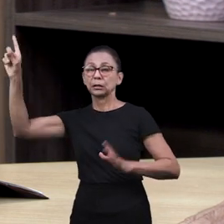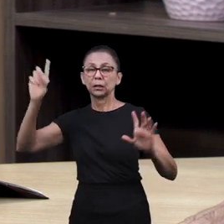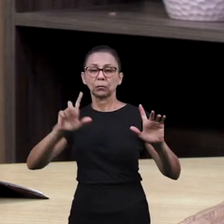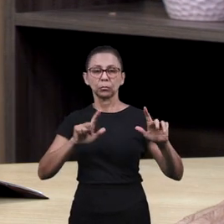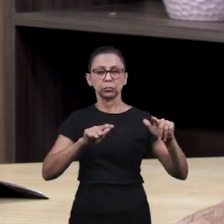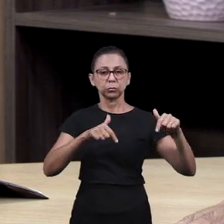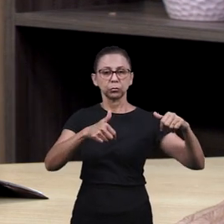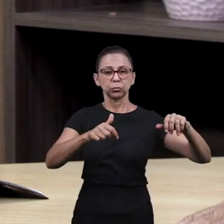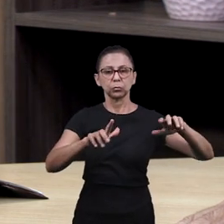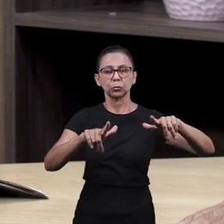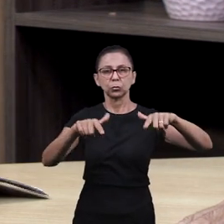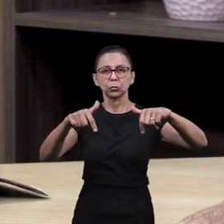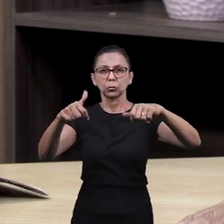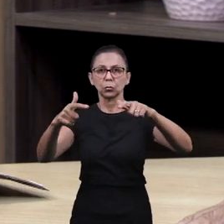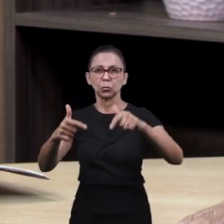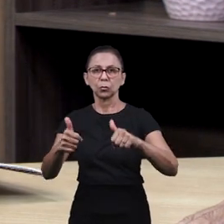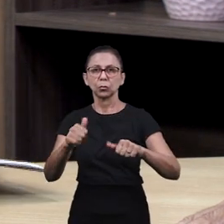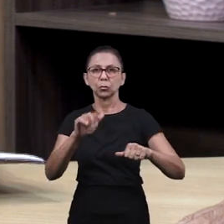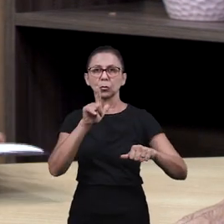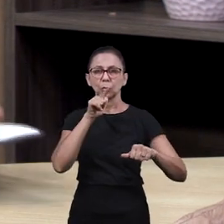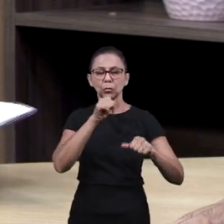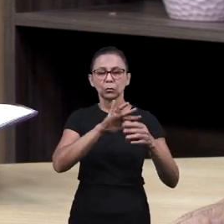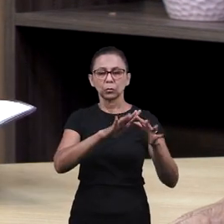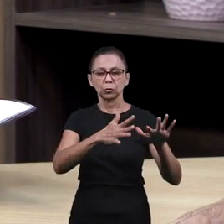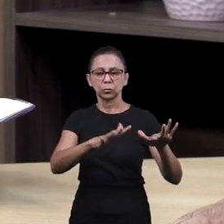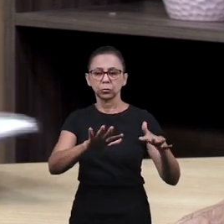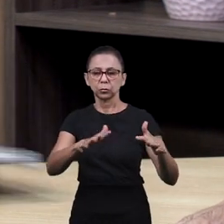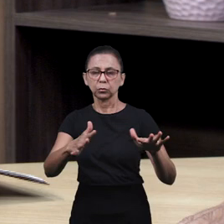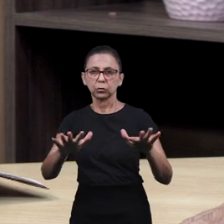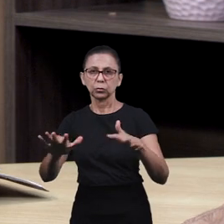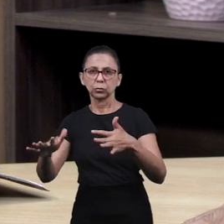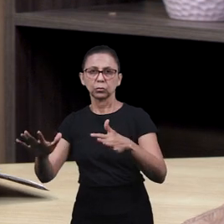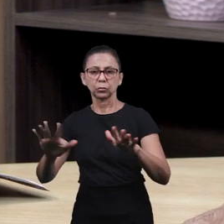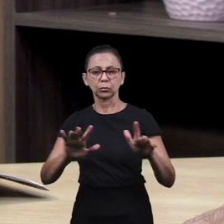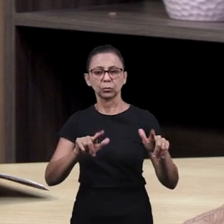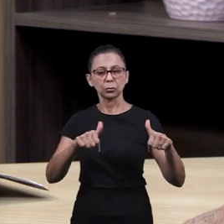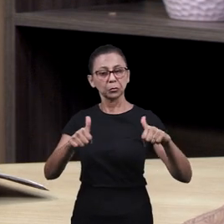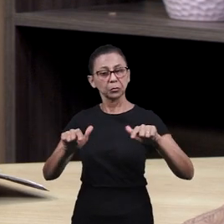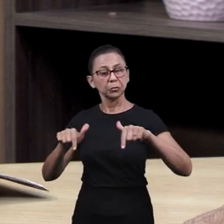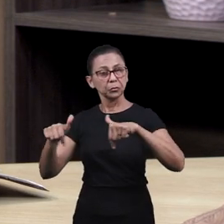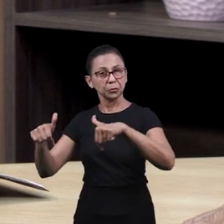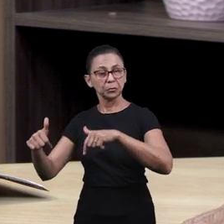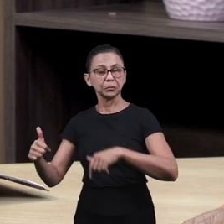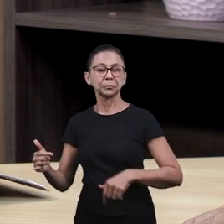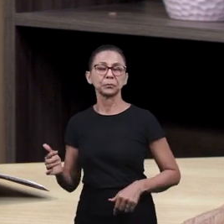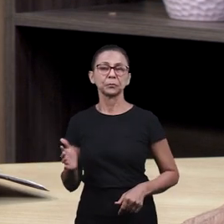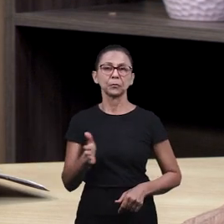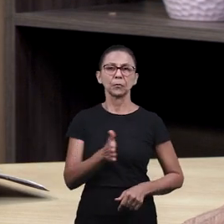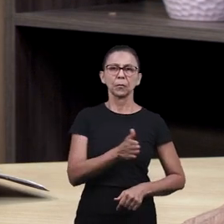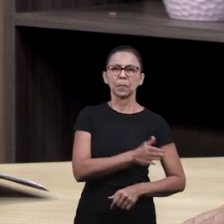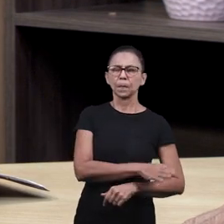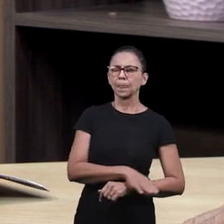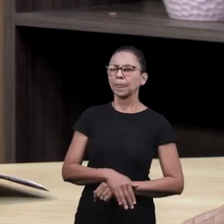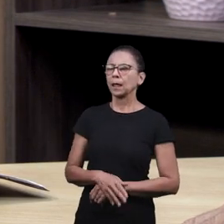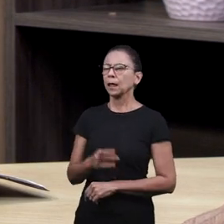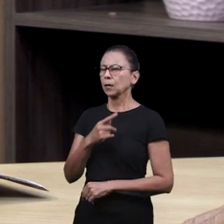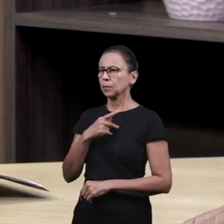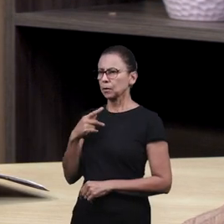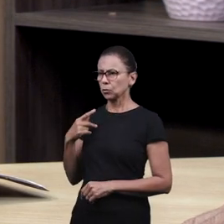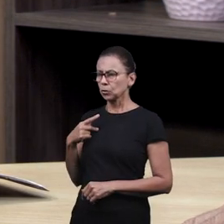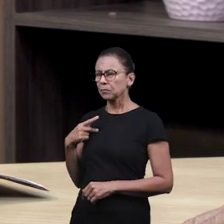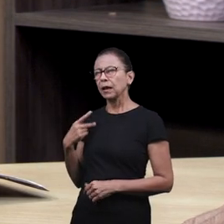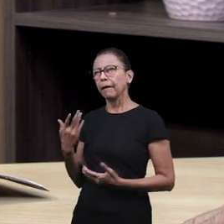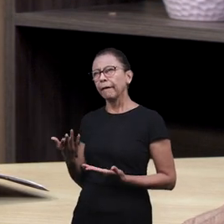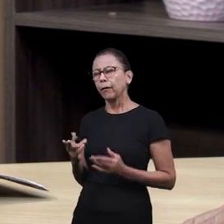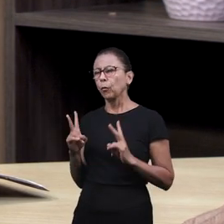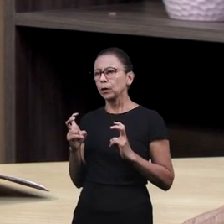face das águas. Pastor Diniz, falar sobre o Espírito Santo normalmente nos remete às